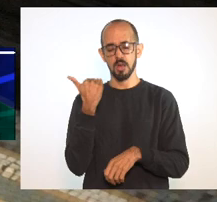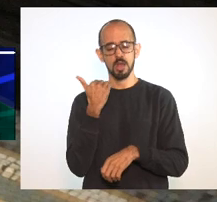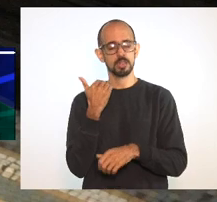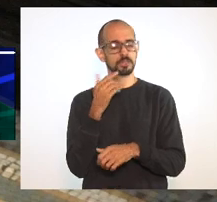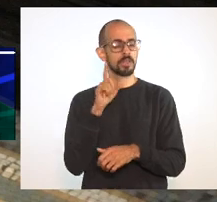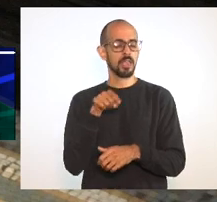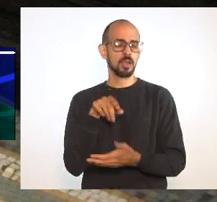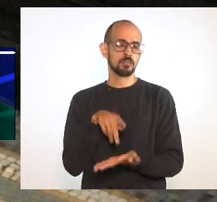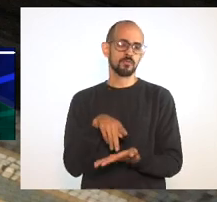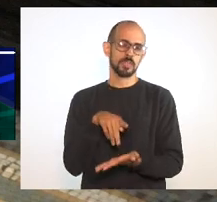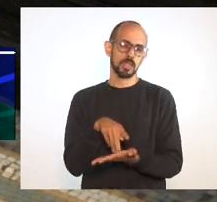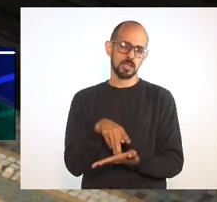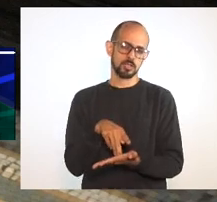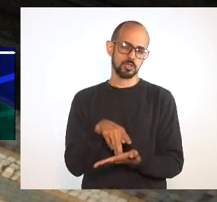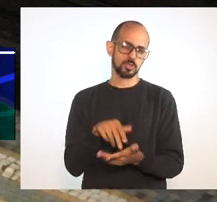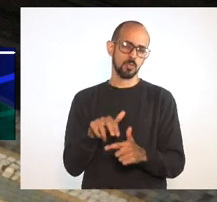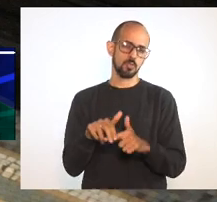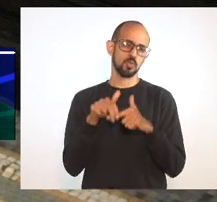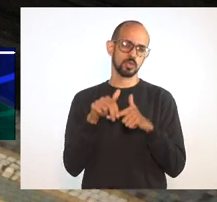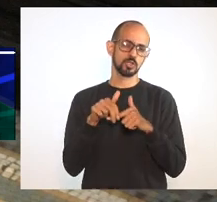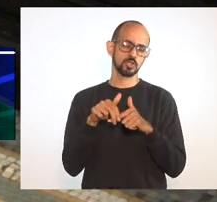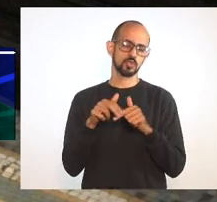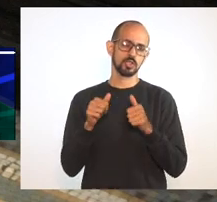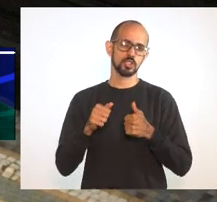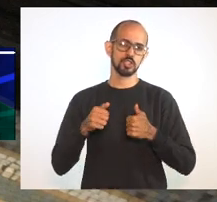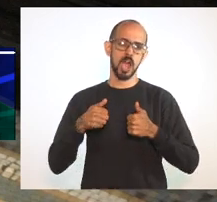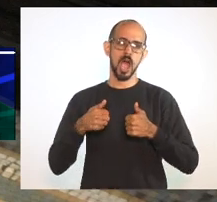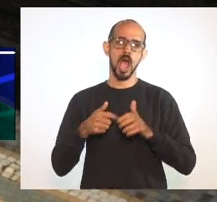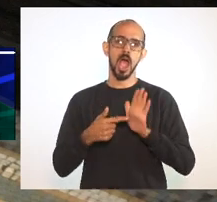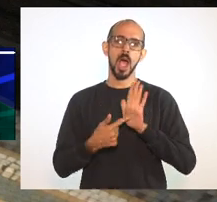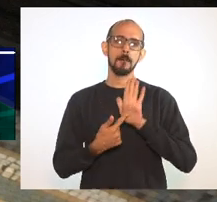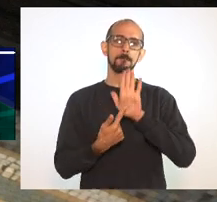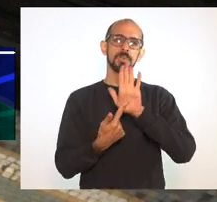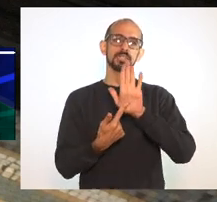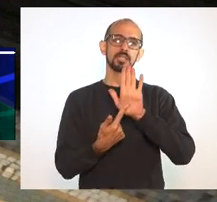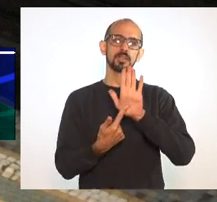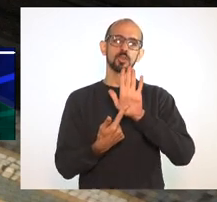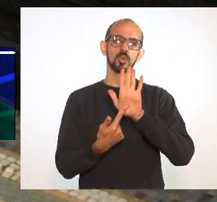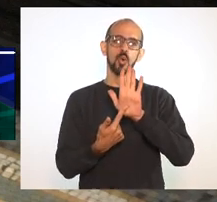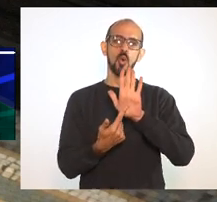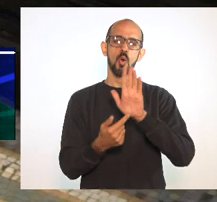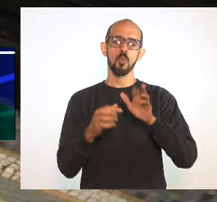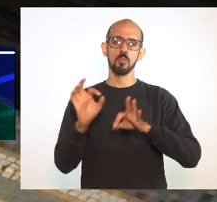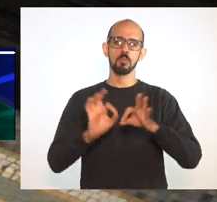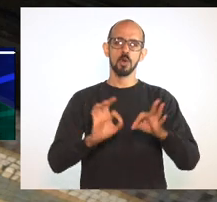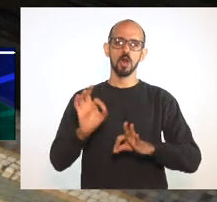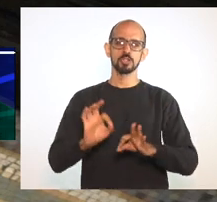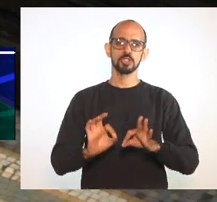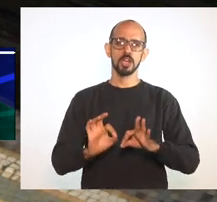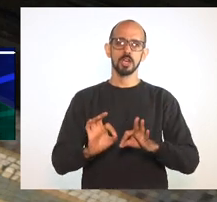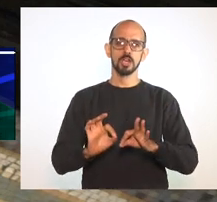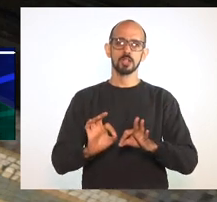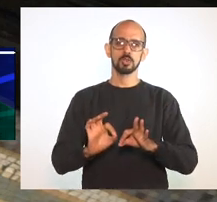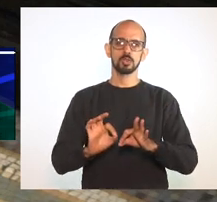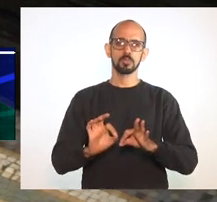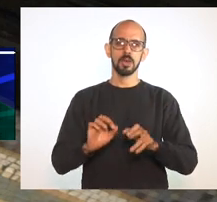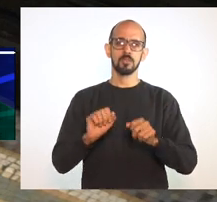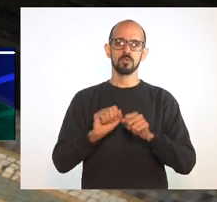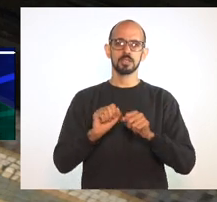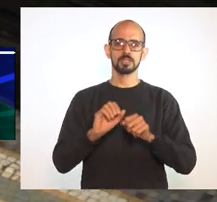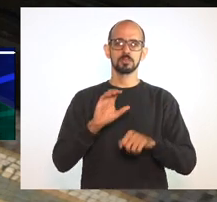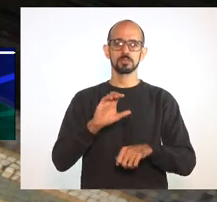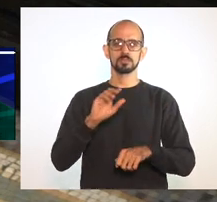sendo, apresentamos no início dessa legislatura um projeto para a instauração de uma CPI